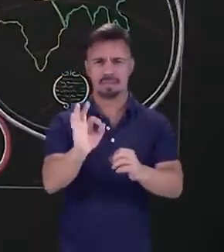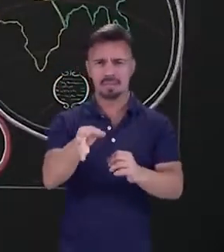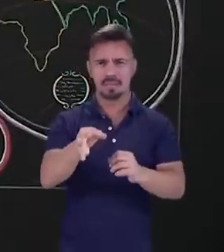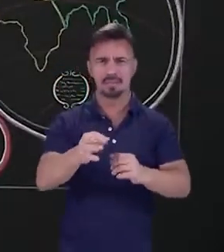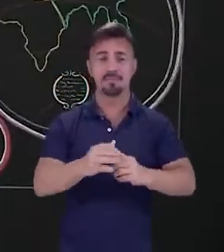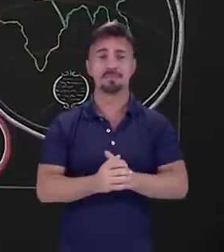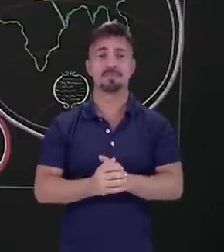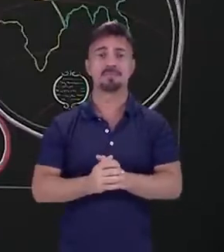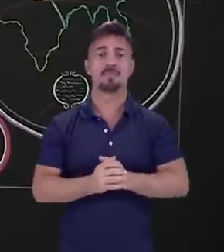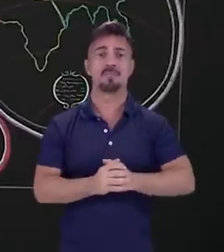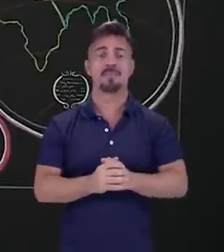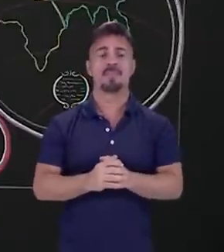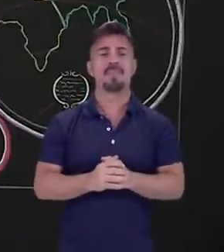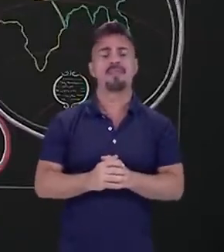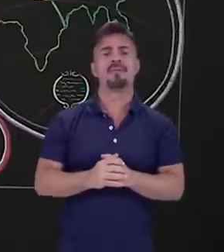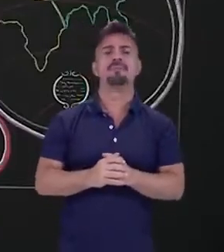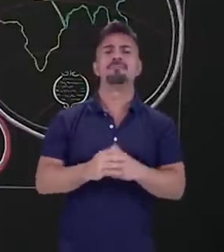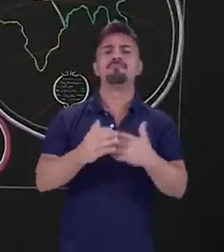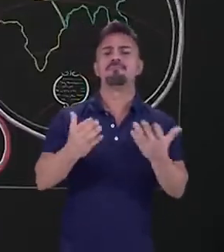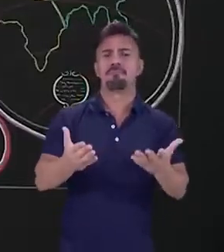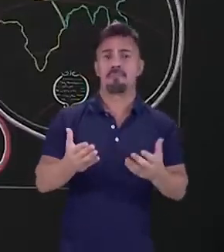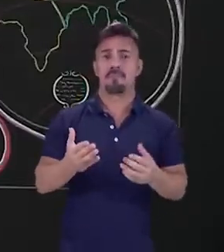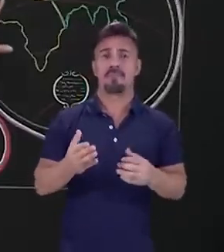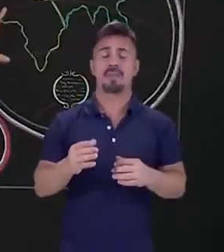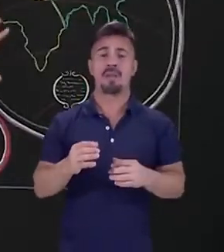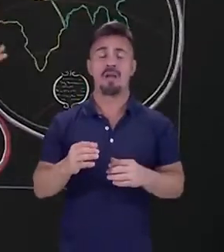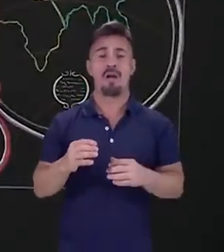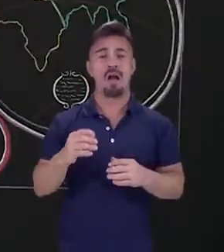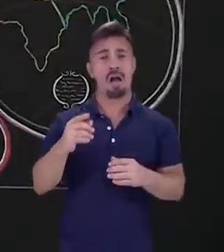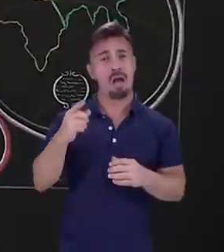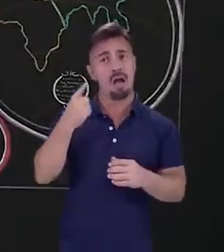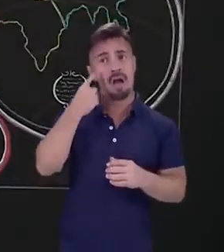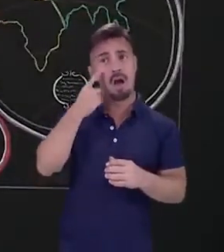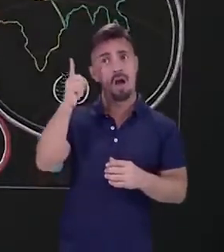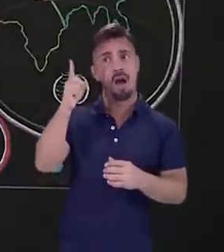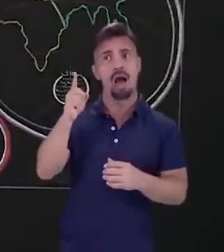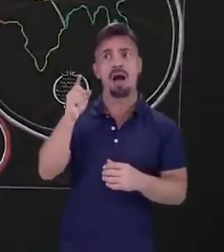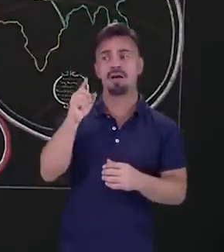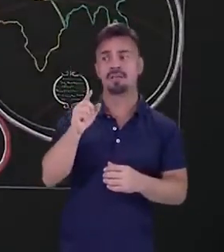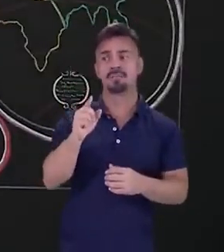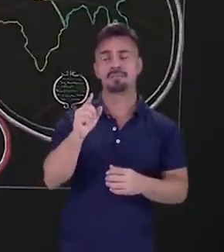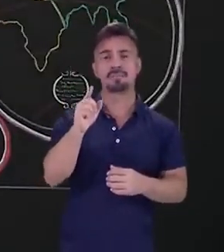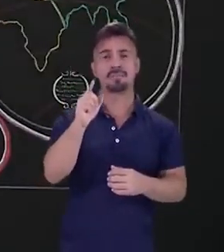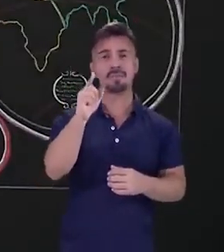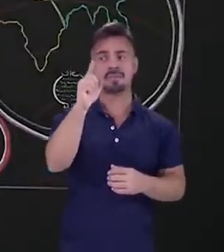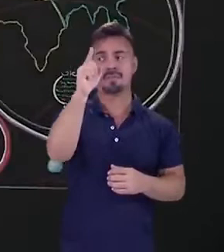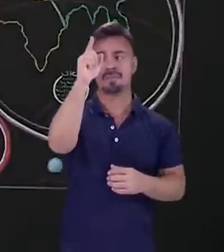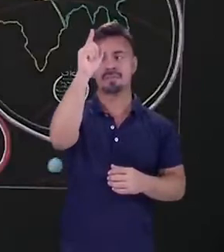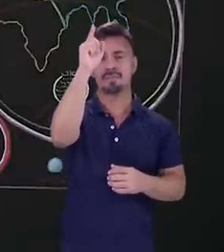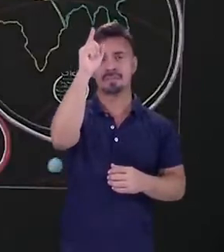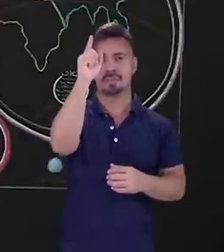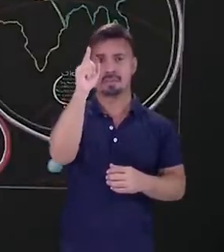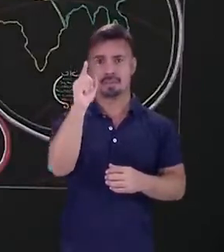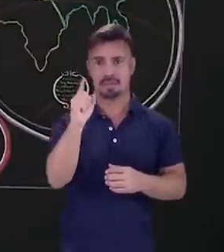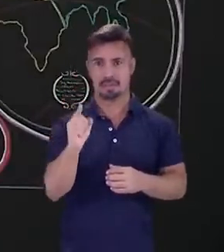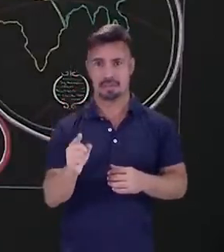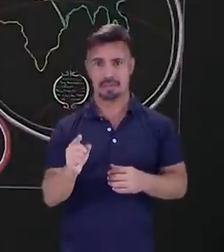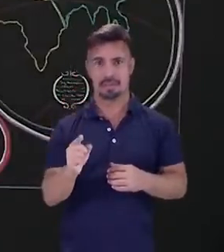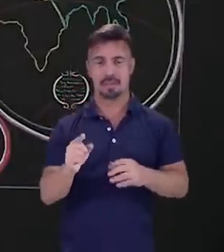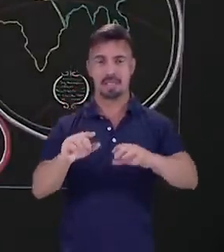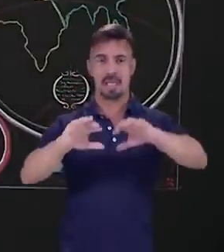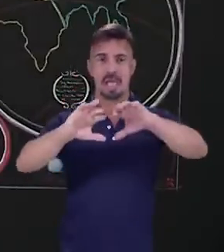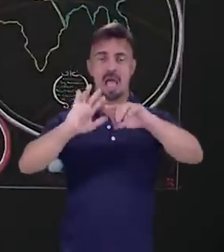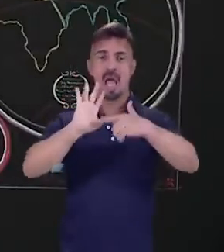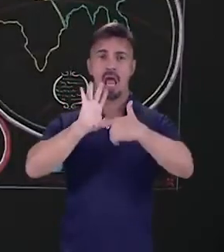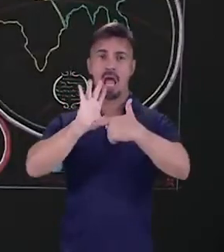certo? Vamos começar a discutir. Essa divisão aqui no mapa, ela também não é à toa. Ela é uma